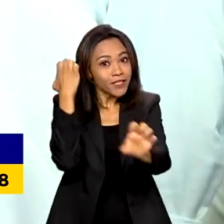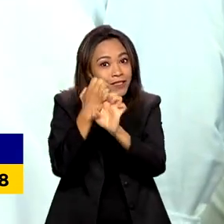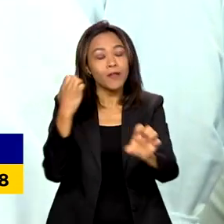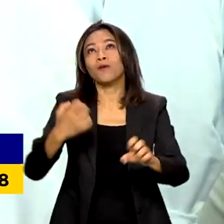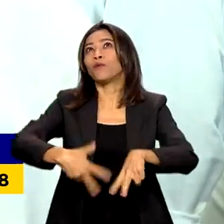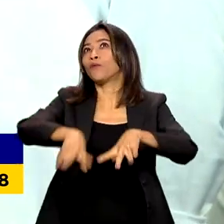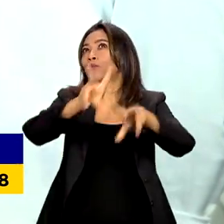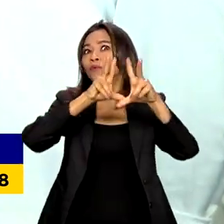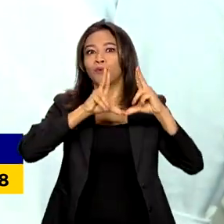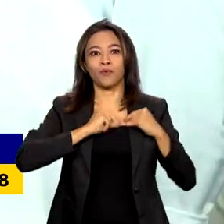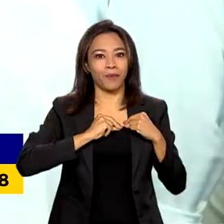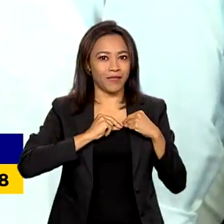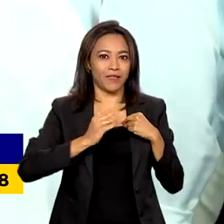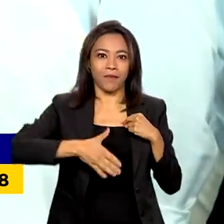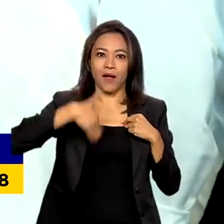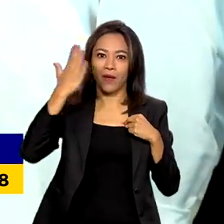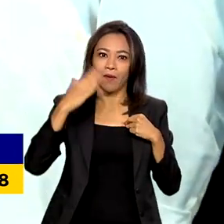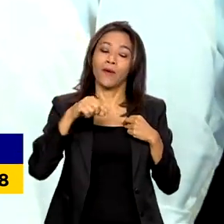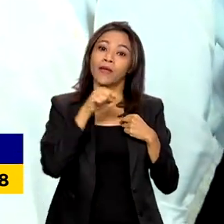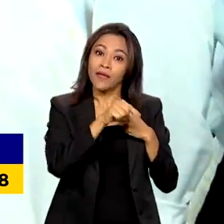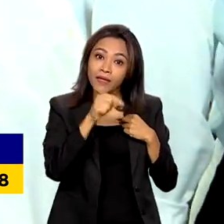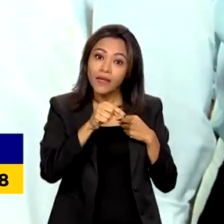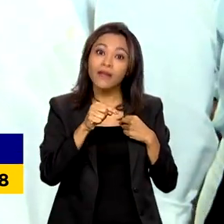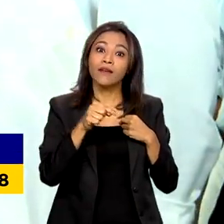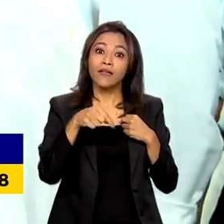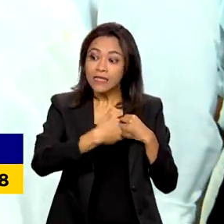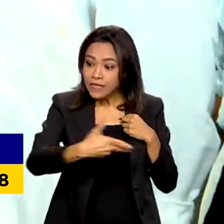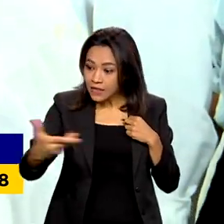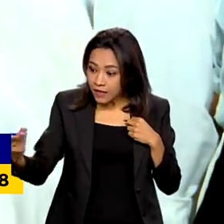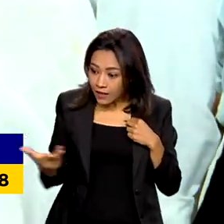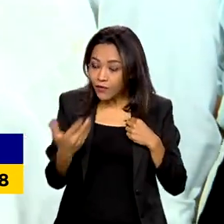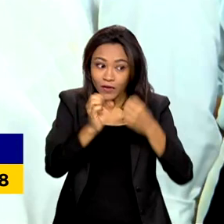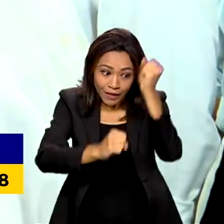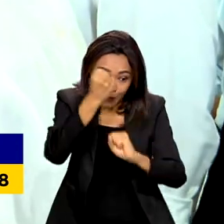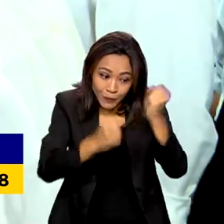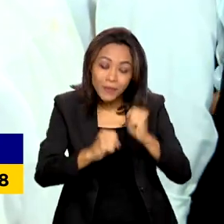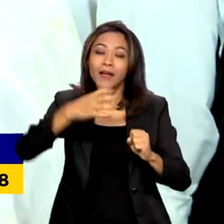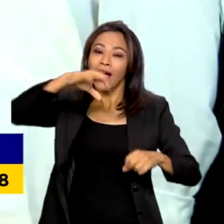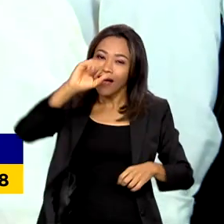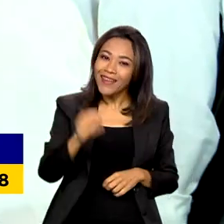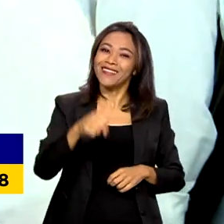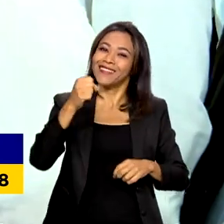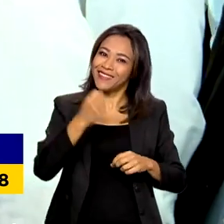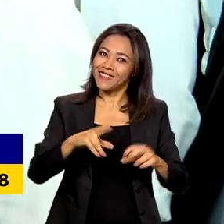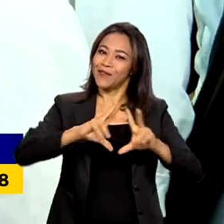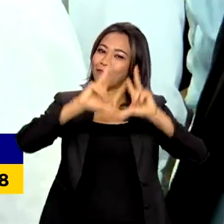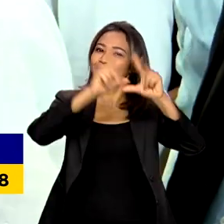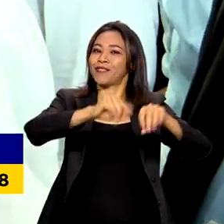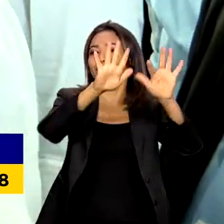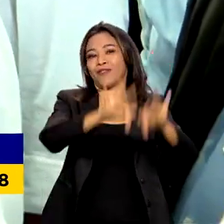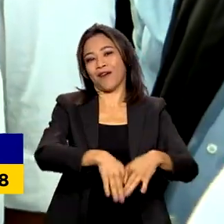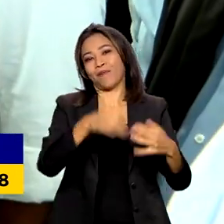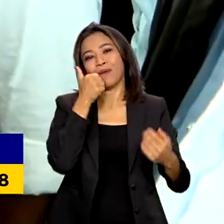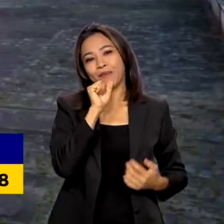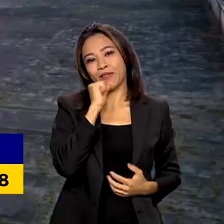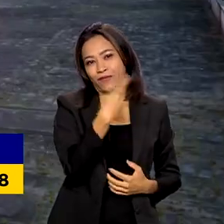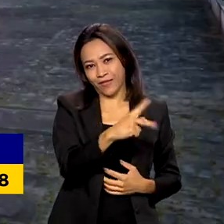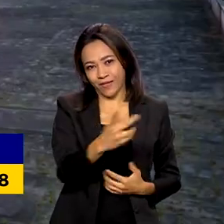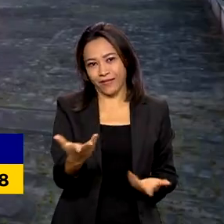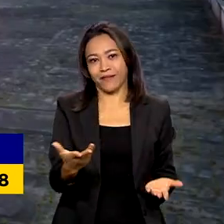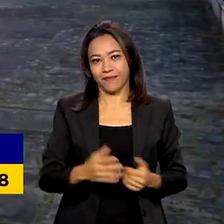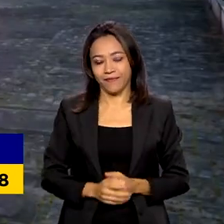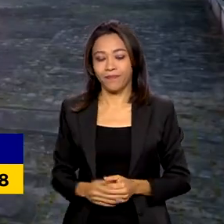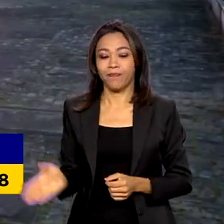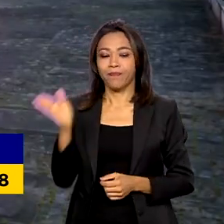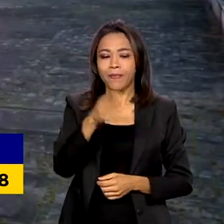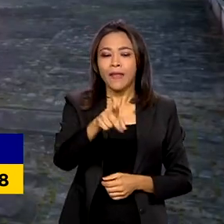é maior ainda. E quando isso aqui, for industrializado, aí sim que vai ter o presente final para a mãe de vocês. A